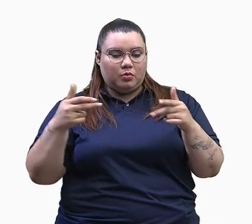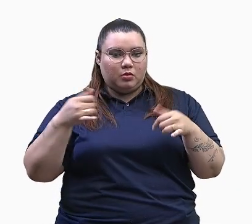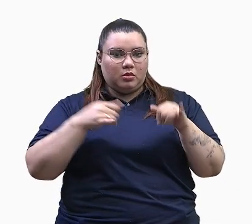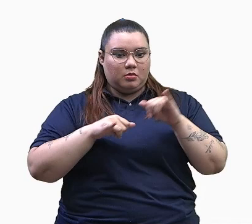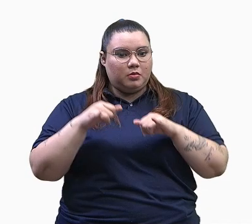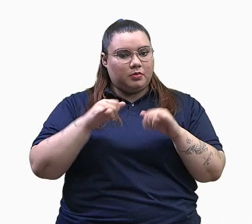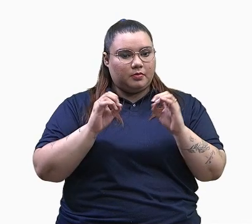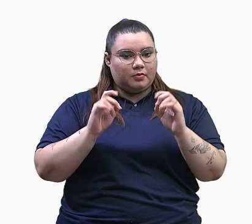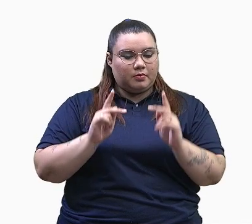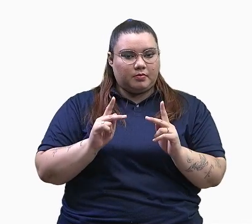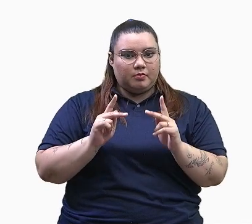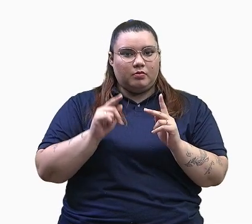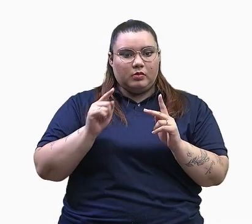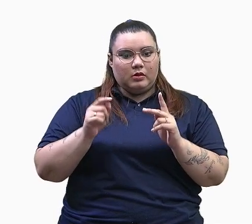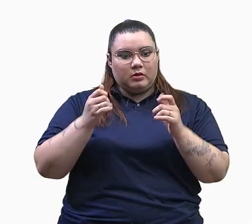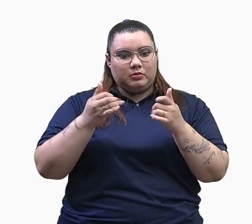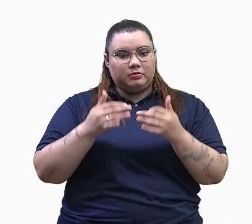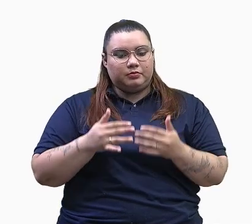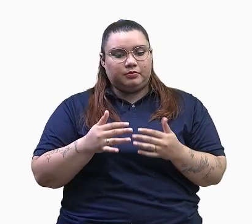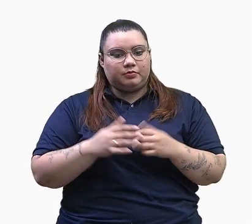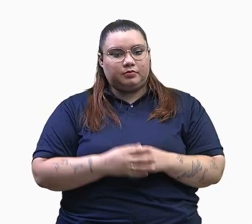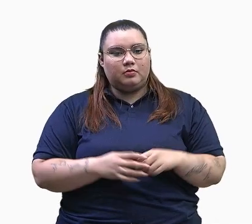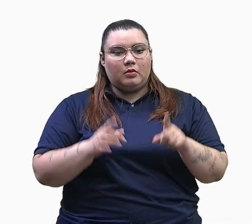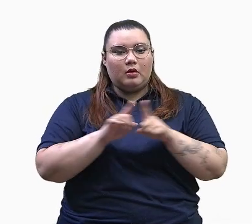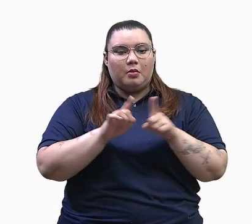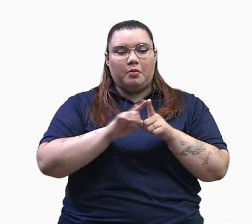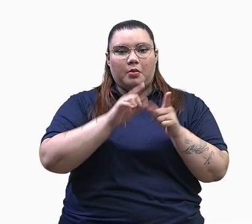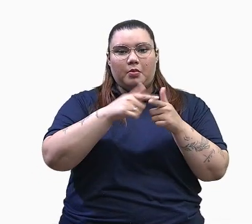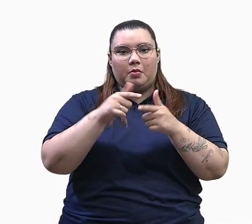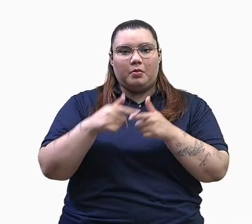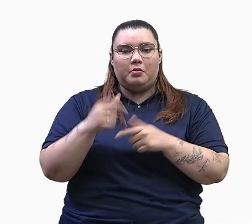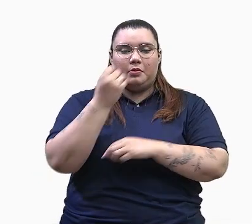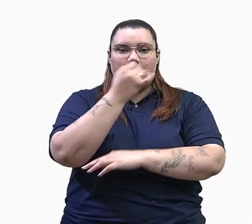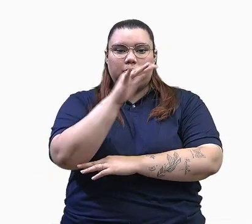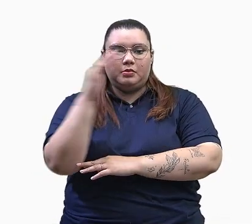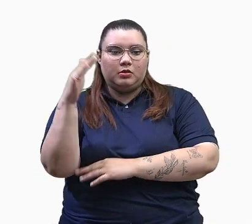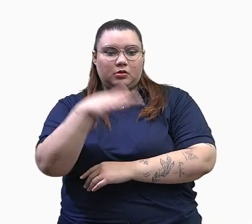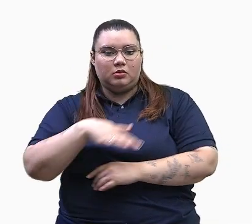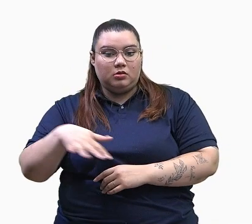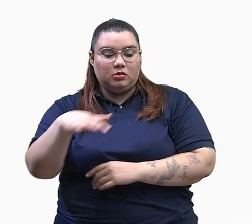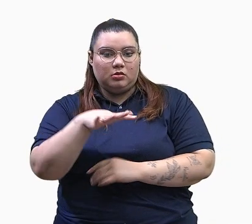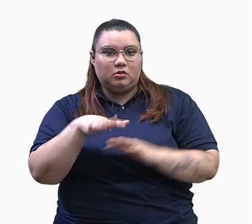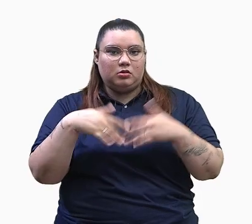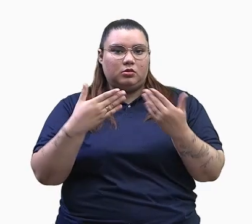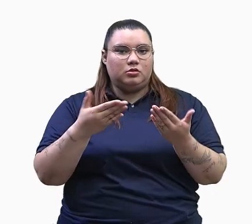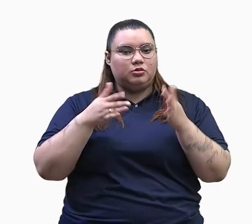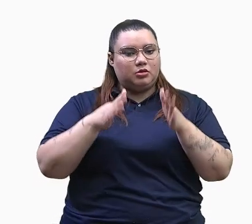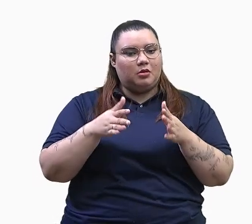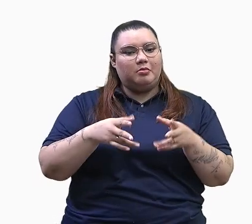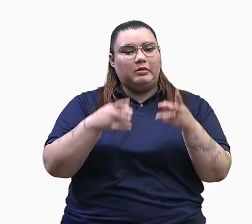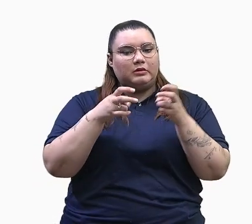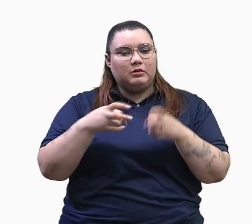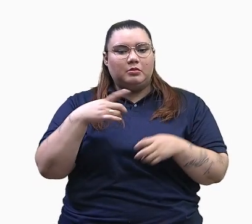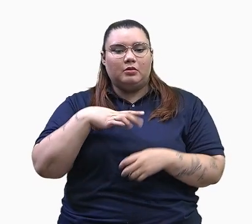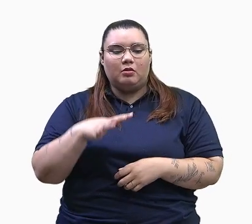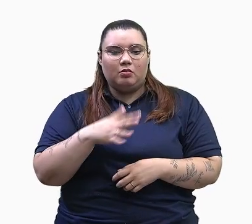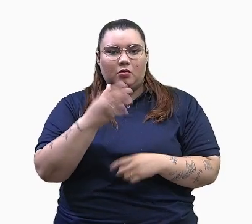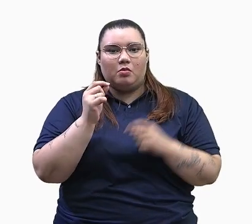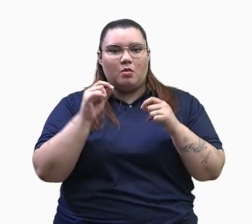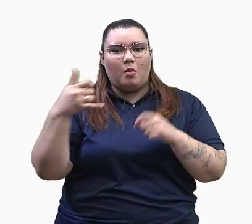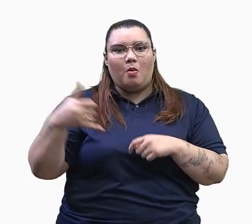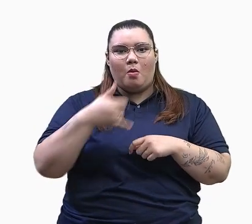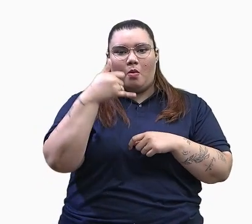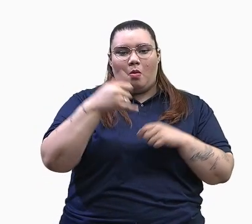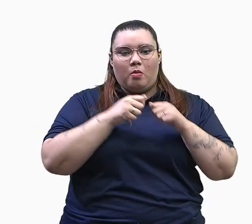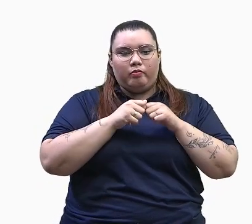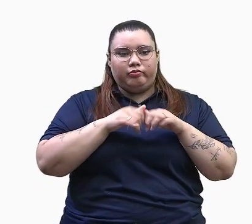químicos, desses componentes químicos, né? E desastres ambientais, né? A gente já vivencia isso também como o derramamento de óleos